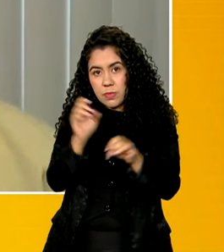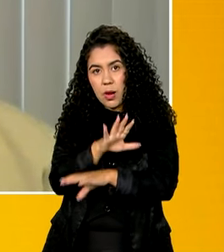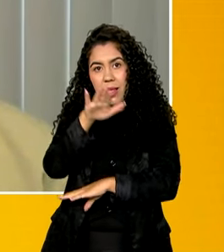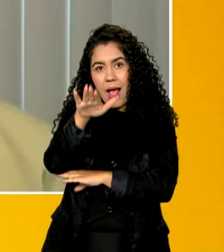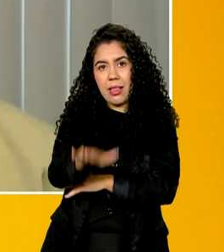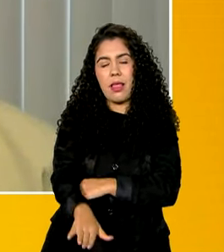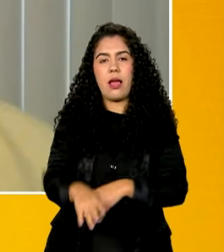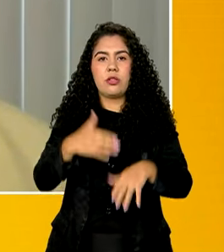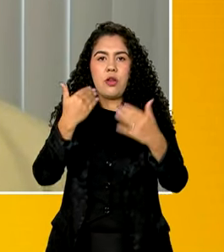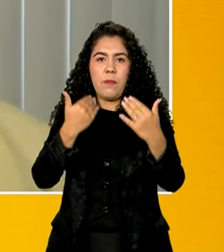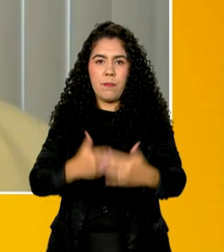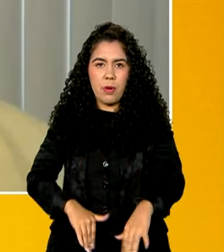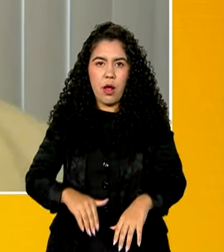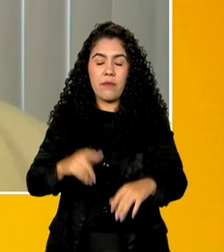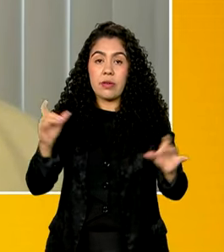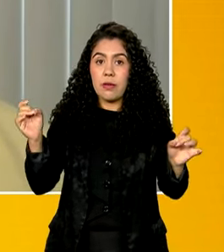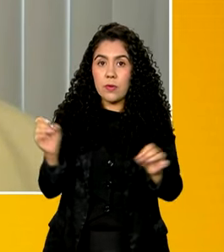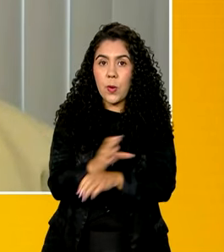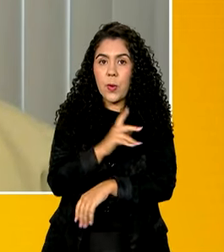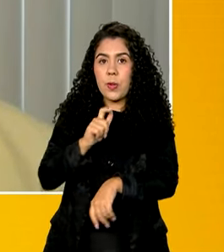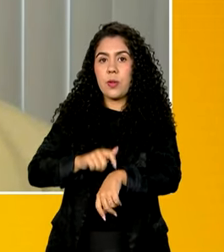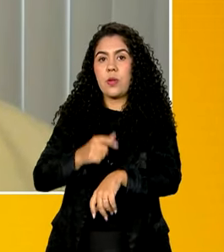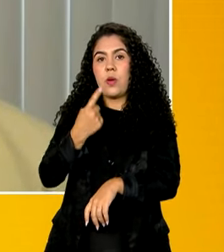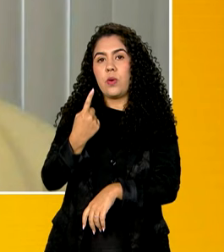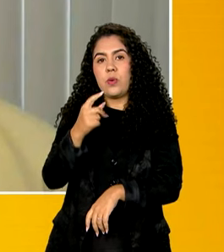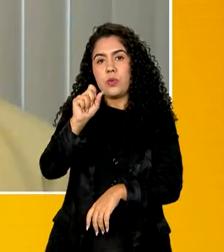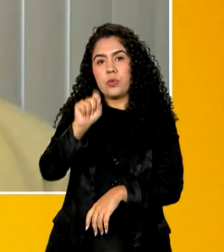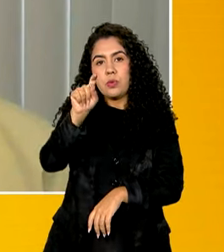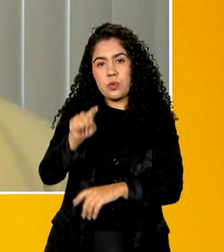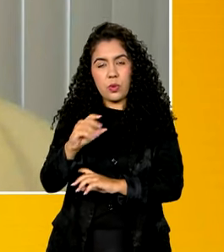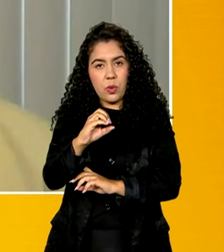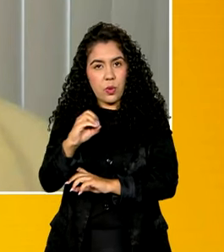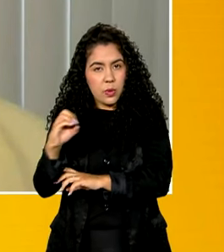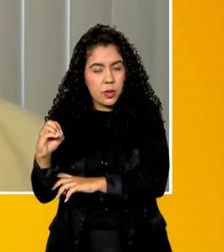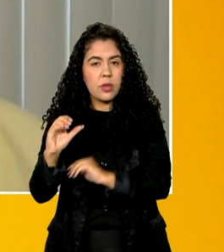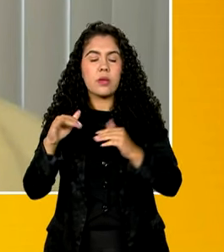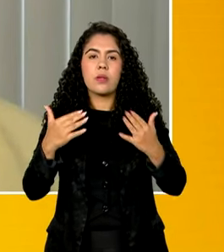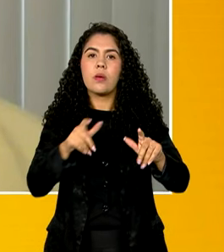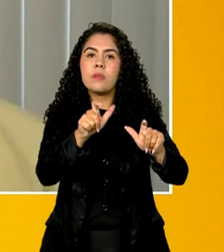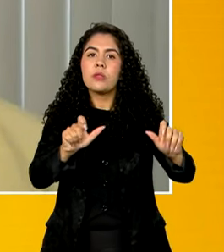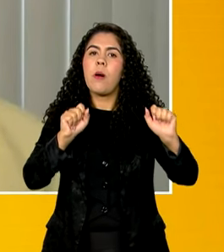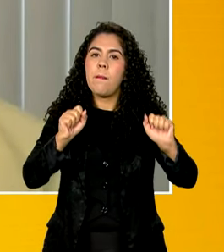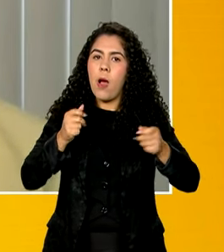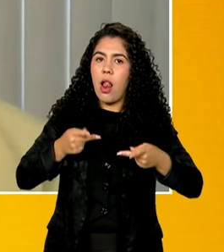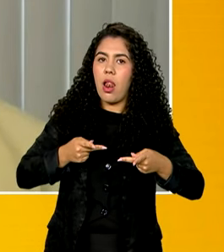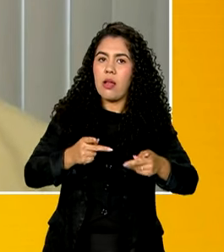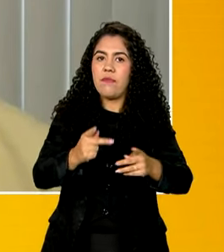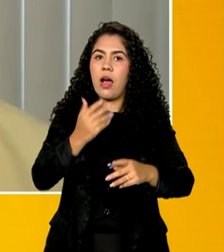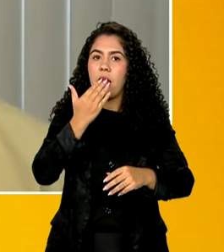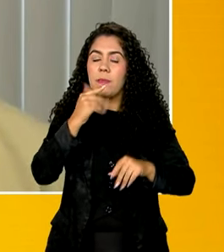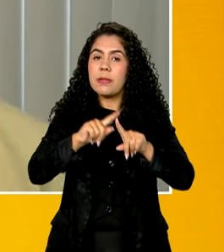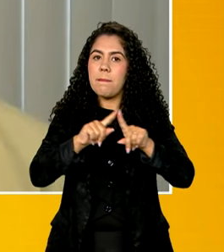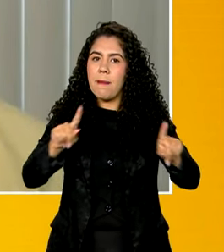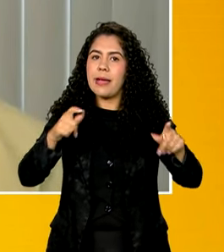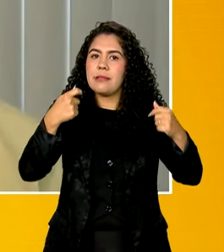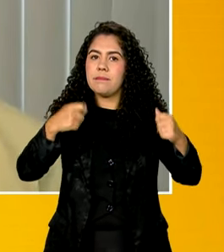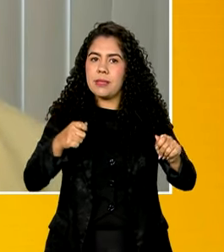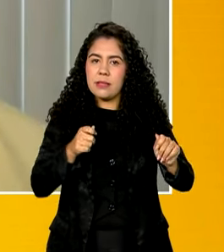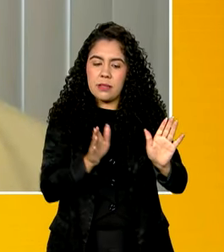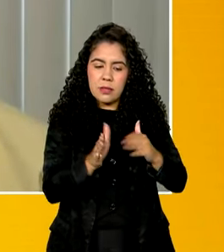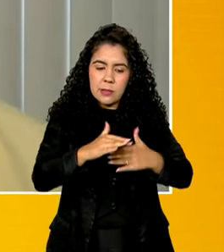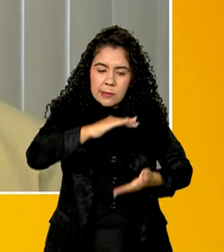tarde, concluindo por volta das 18 horas. Então, as pessoas precisam, podem levar alimentos também, desde que seja em embalagem lacrada,